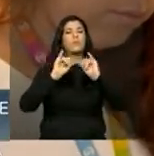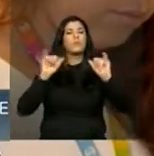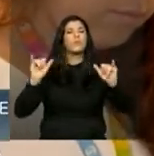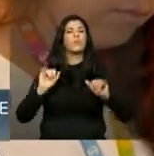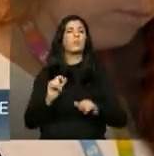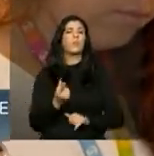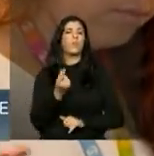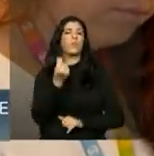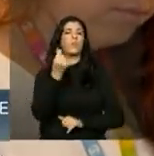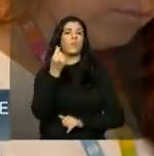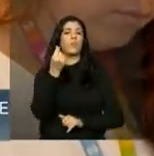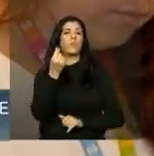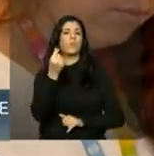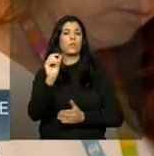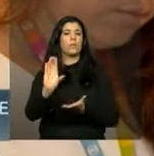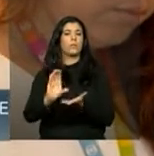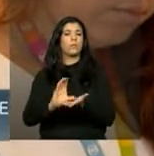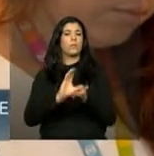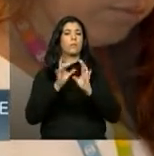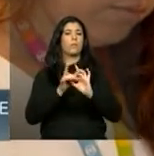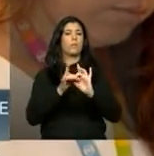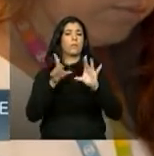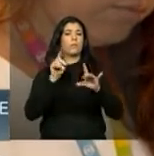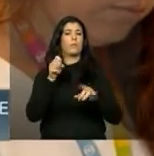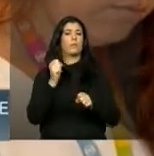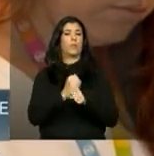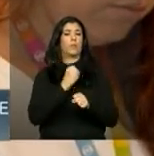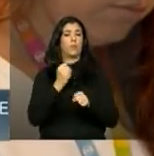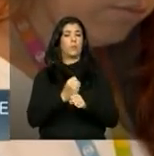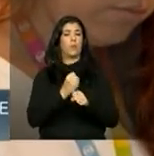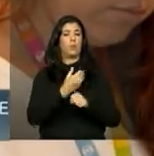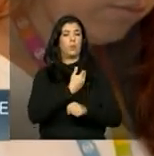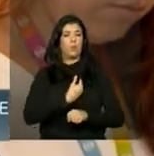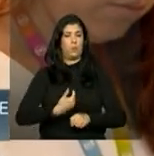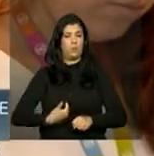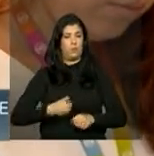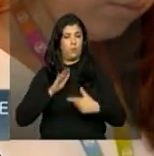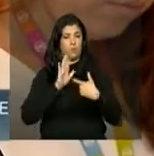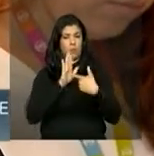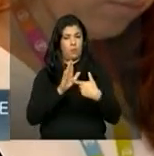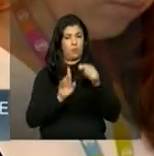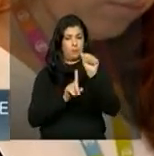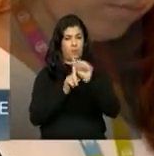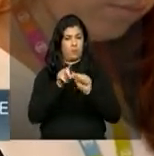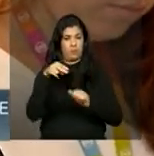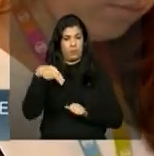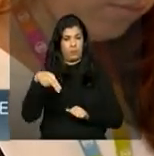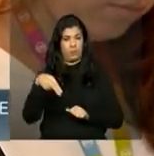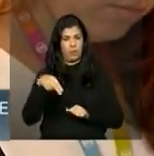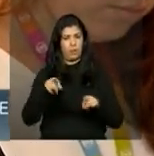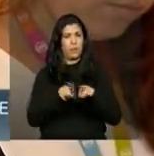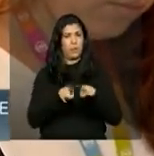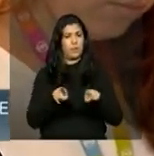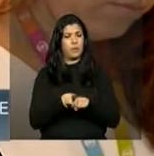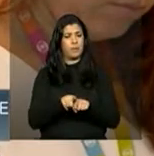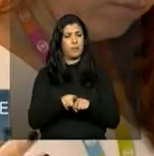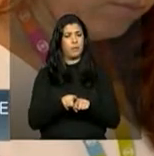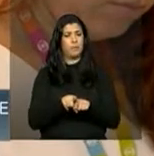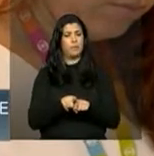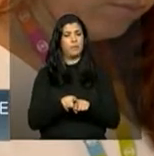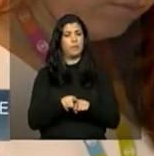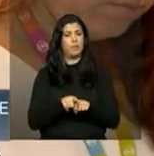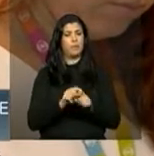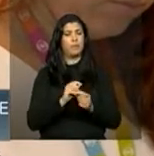que pode ser liberado para essas obras que o governador apresenta em novembro e mais a